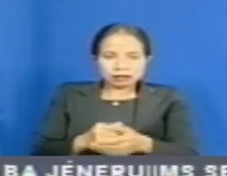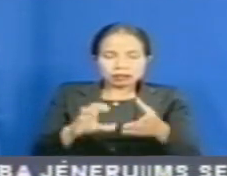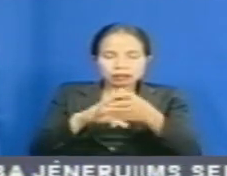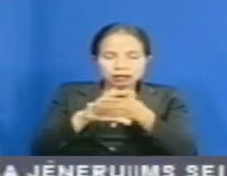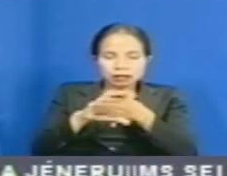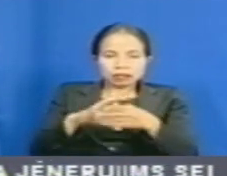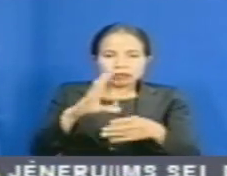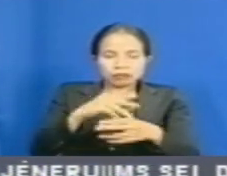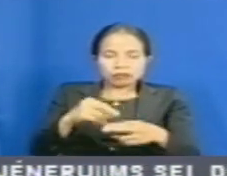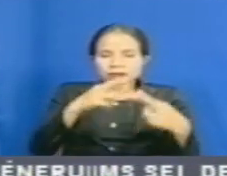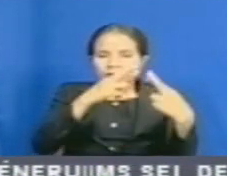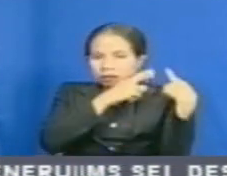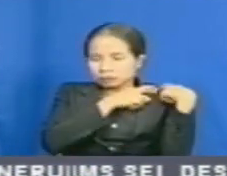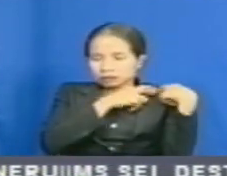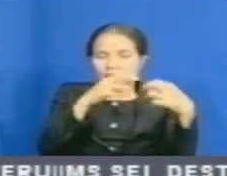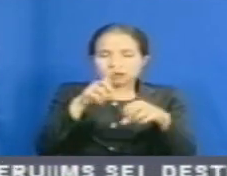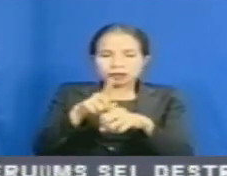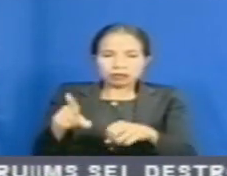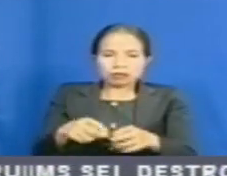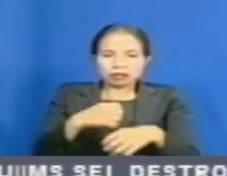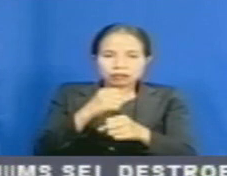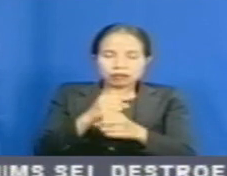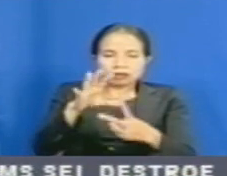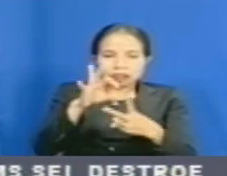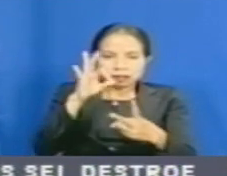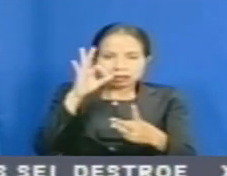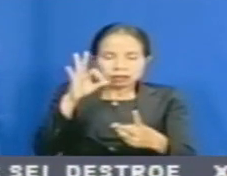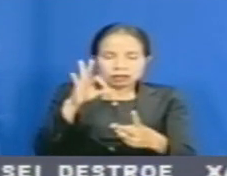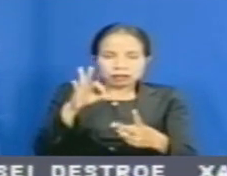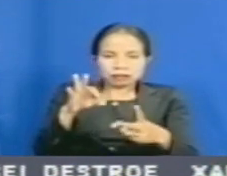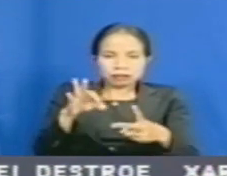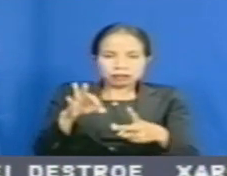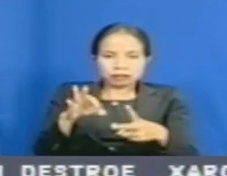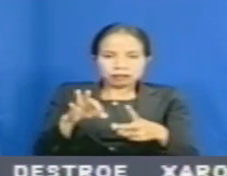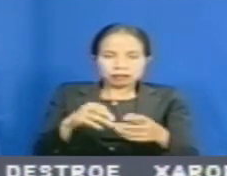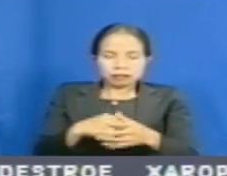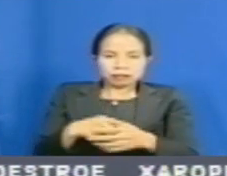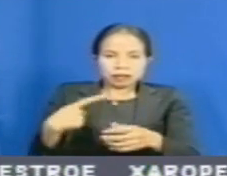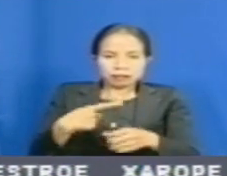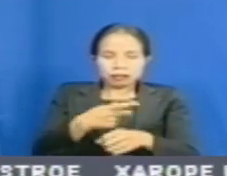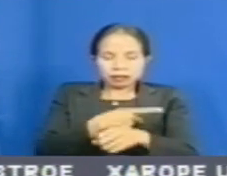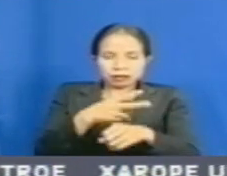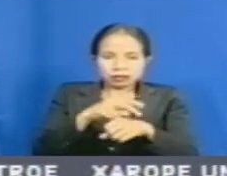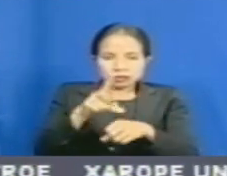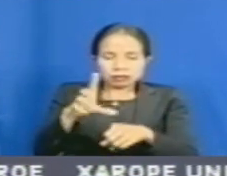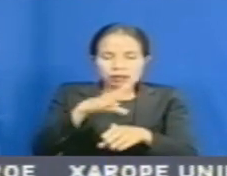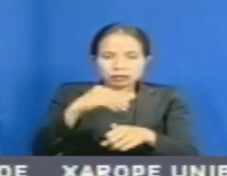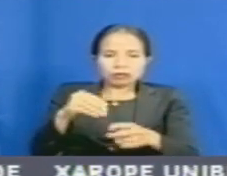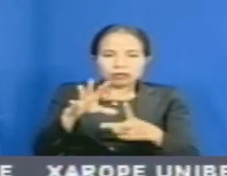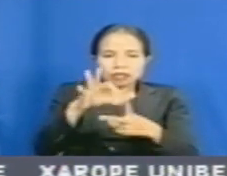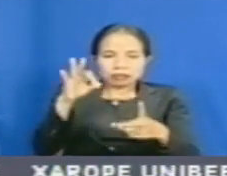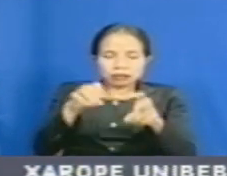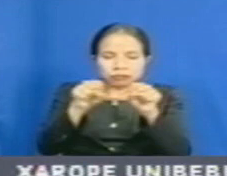nomos a realização das eleições presidenciais desculpa, parlamentares na eleição de